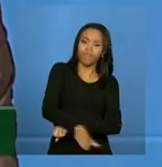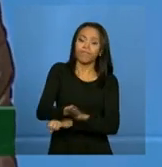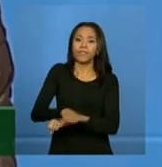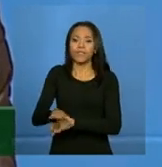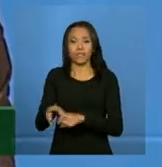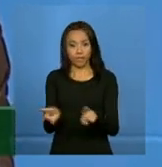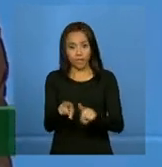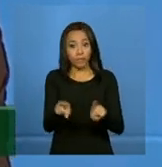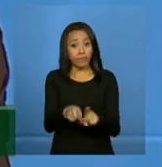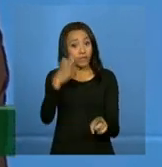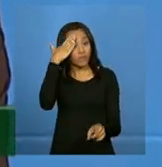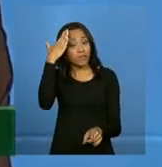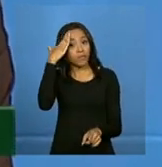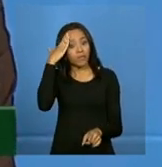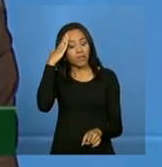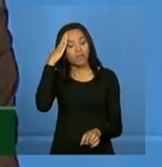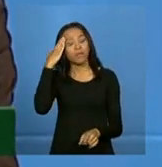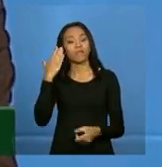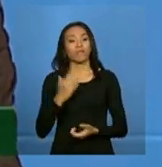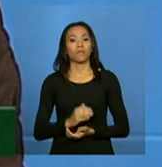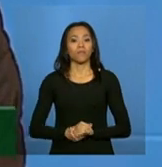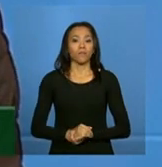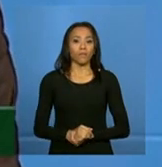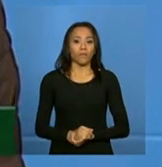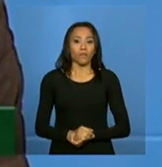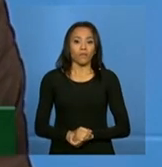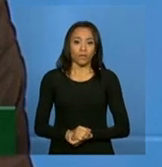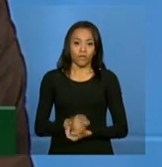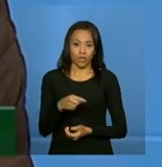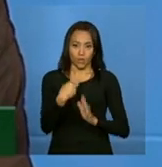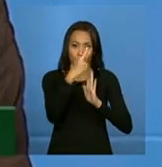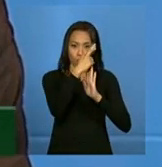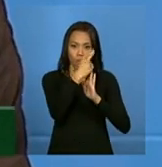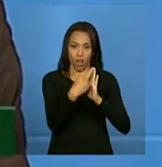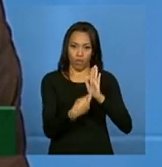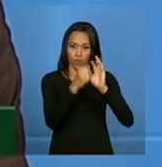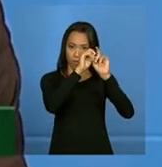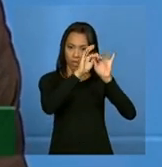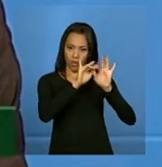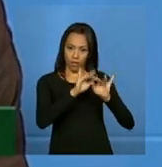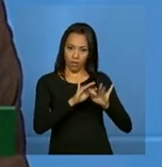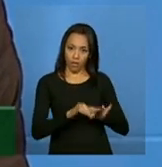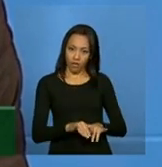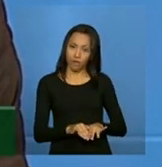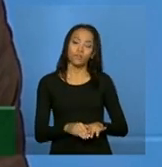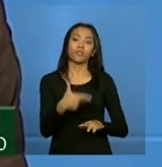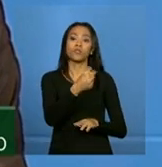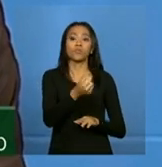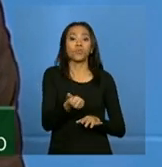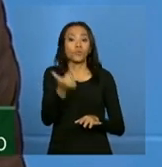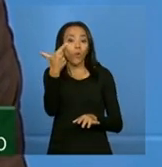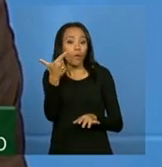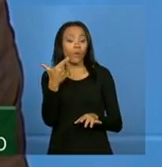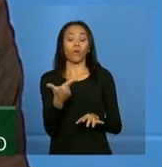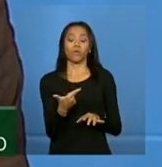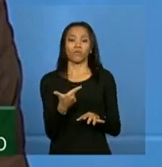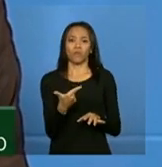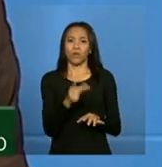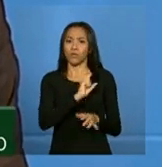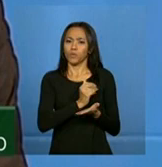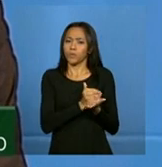relação ao reconhecimento da relatório de atividade da IPEC de 2012, a abordagem